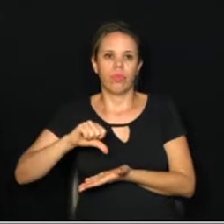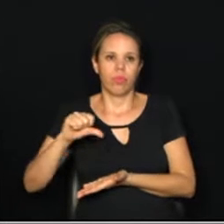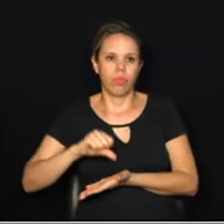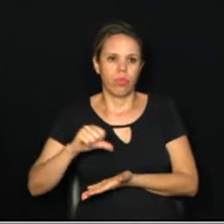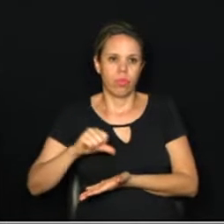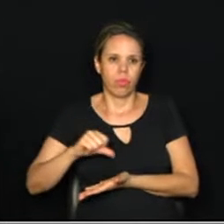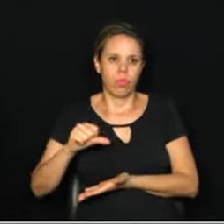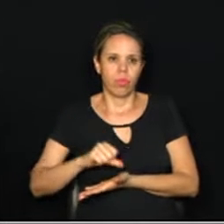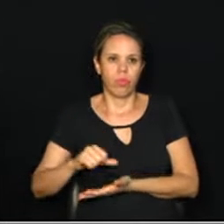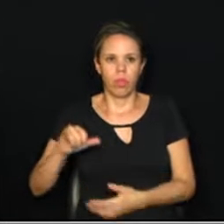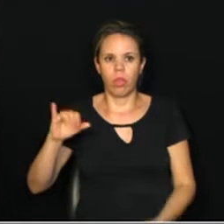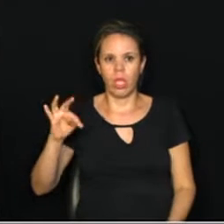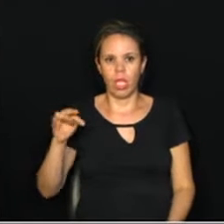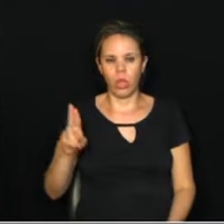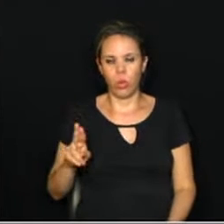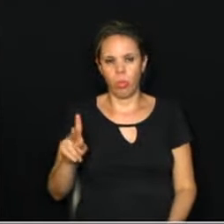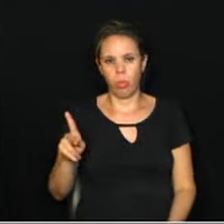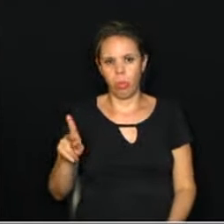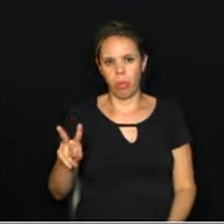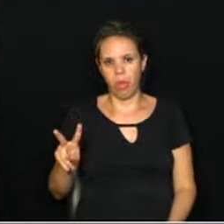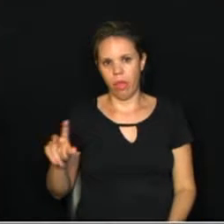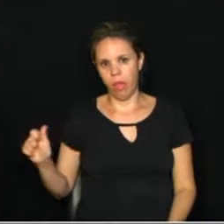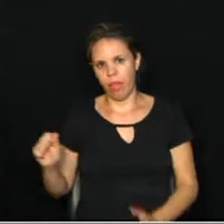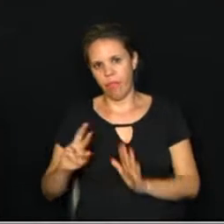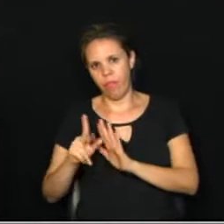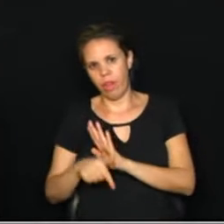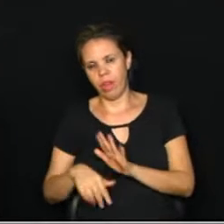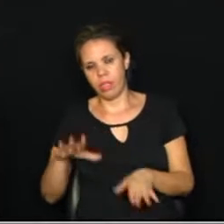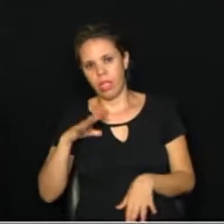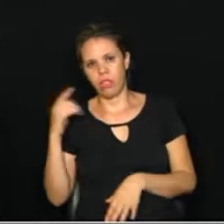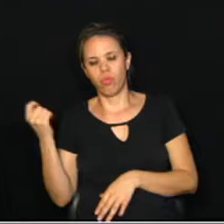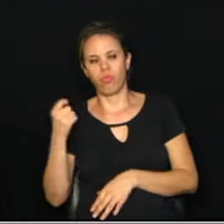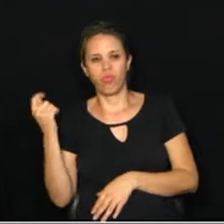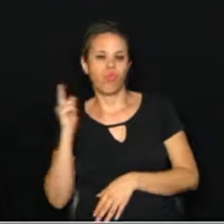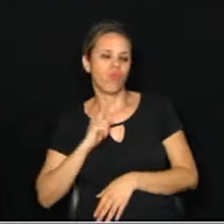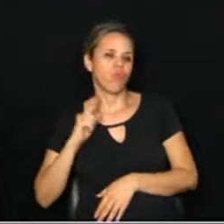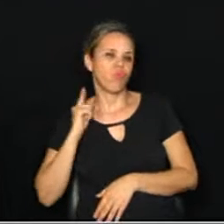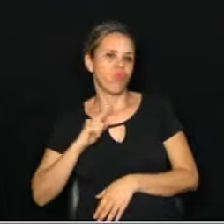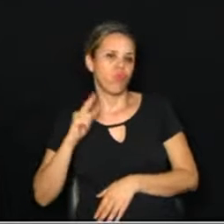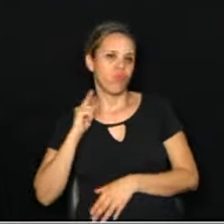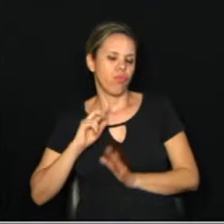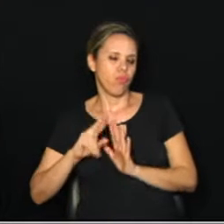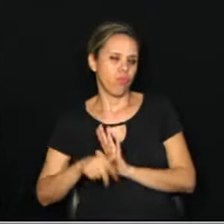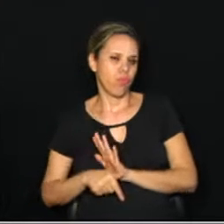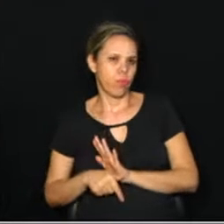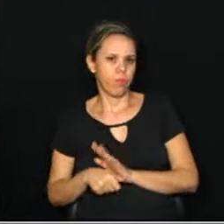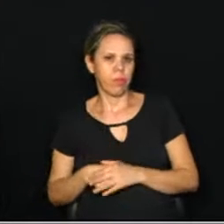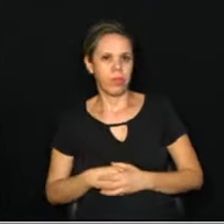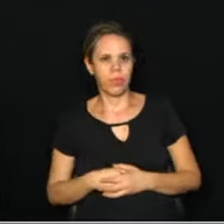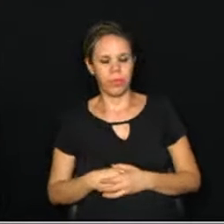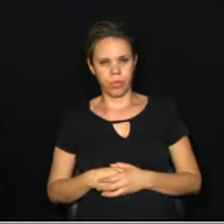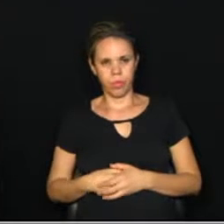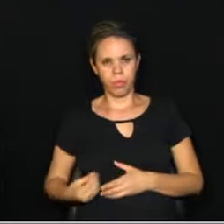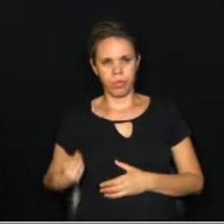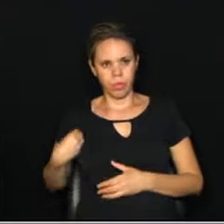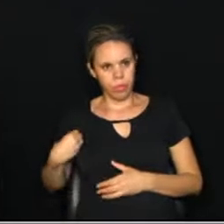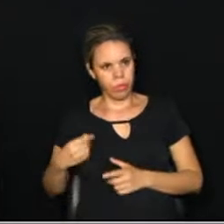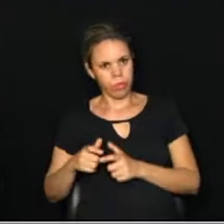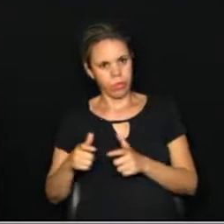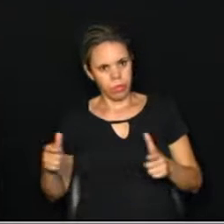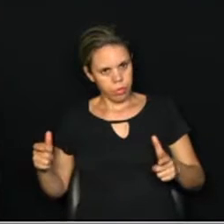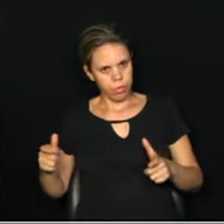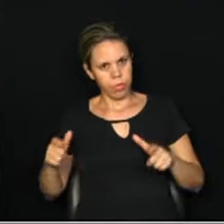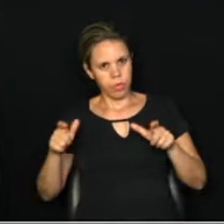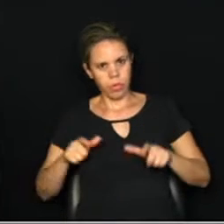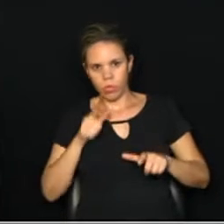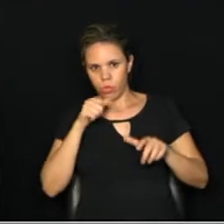de Itupeva, Extrema, né? Ali no sul de Minas, Camanducaia, Joanópolis, que é onde estão os